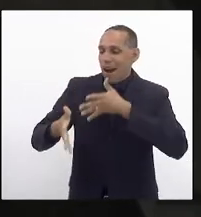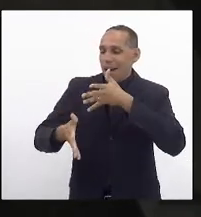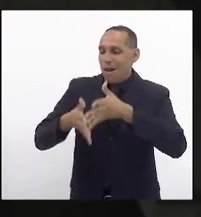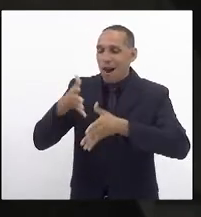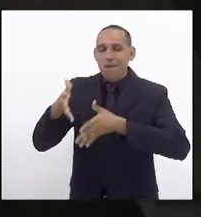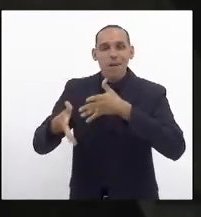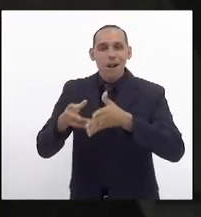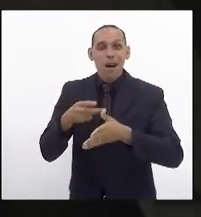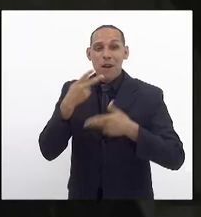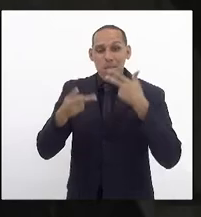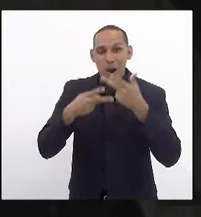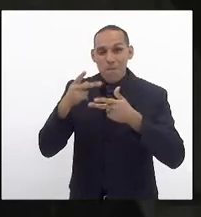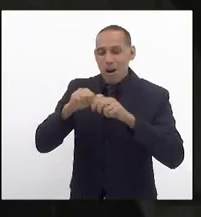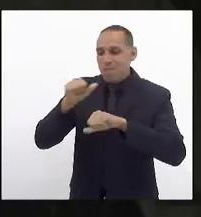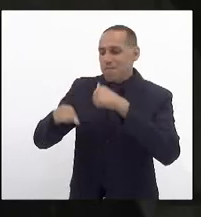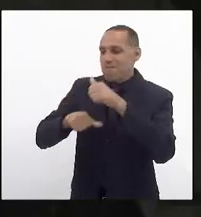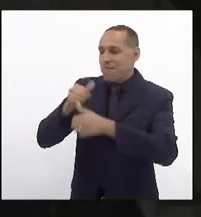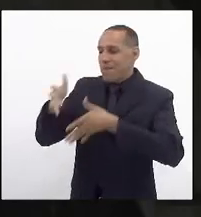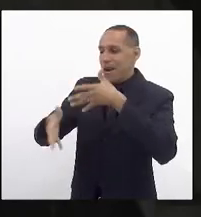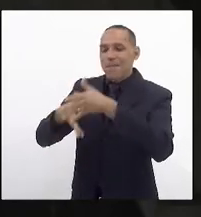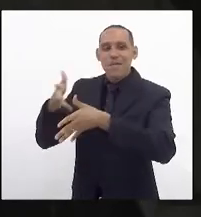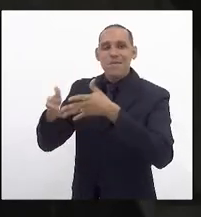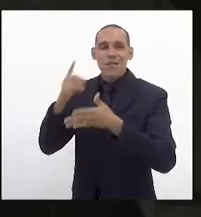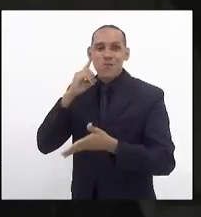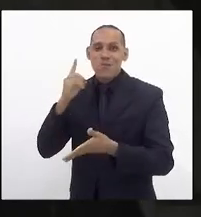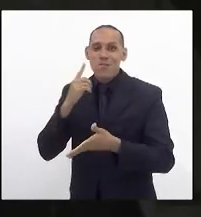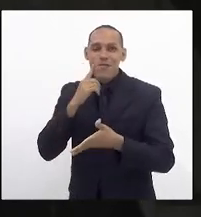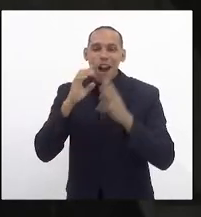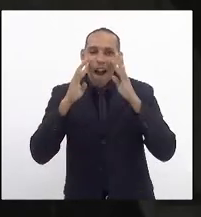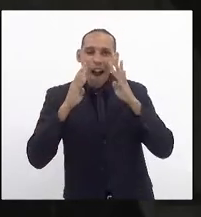aos deficientes auditivos